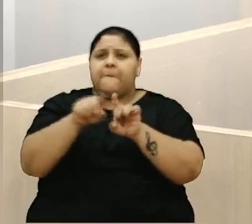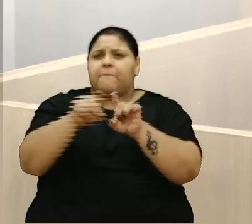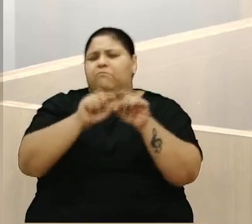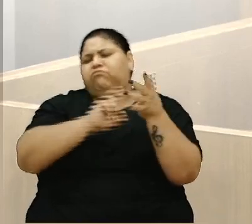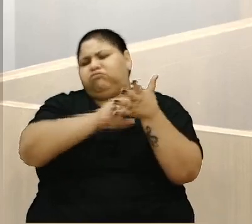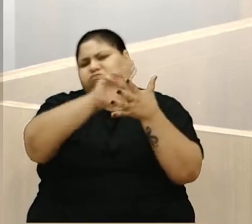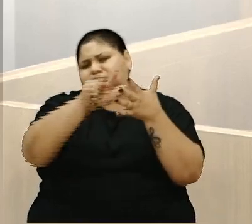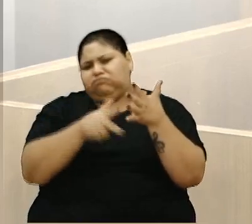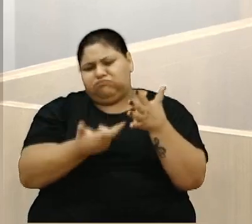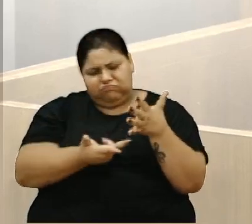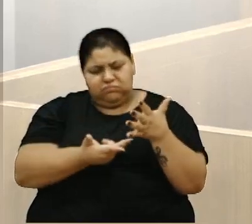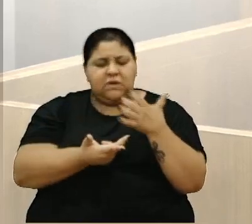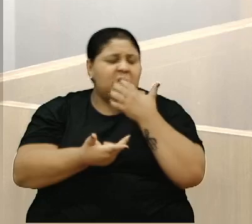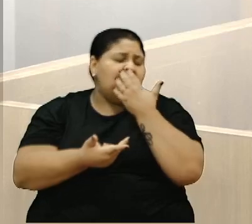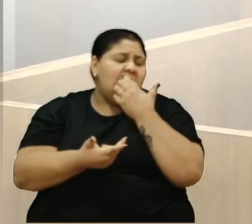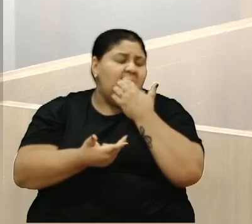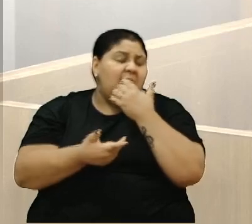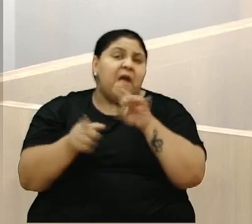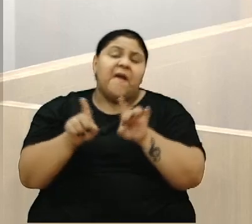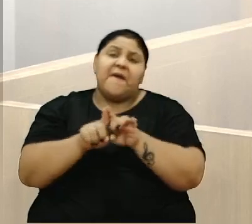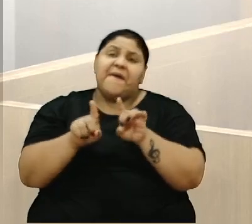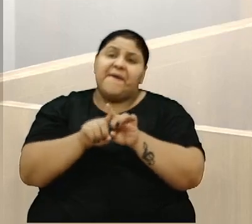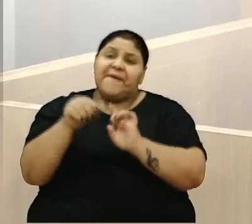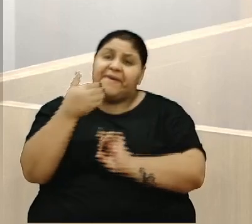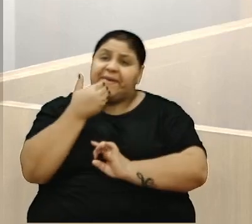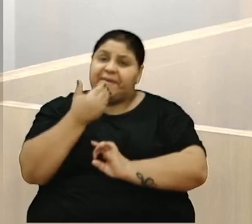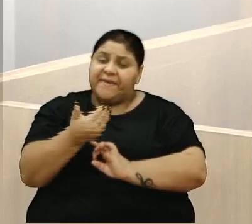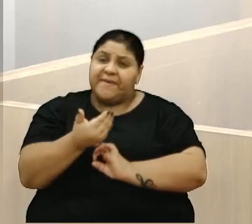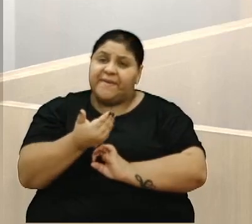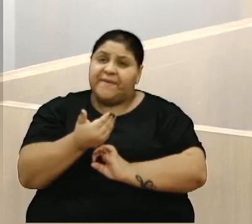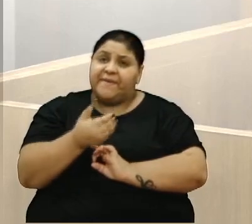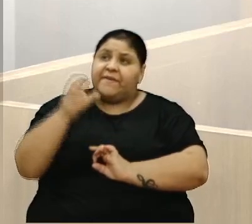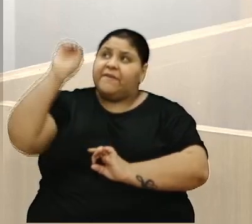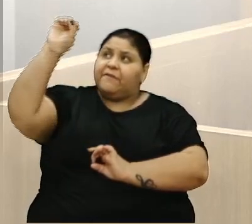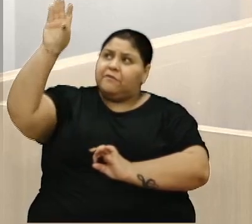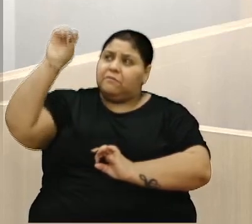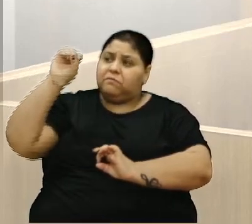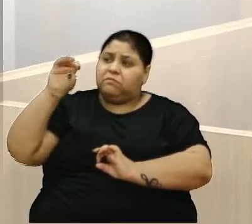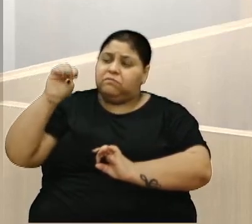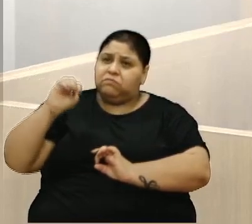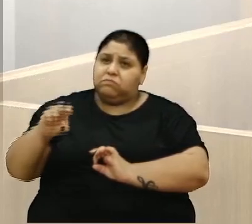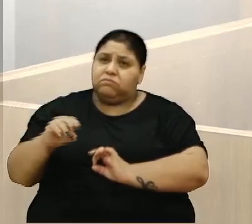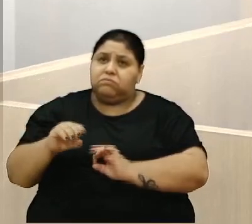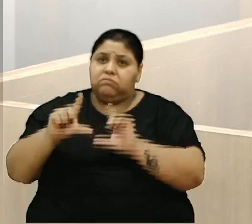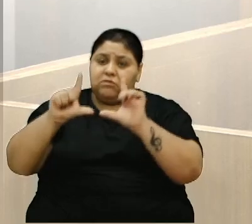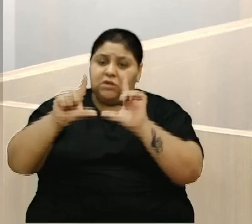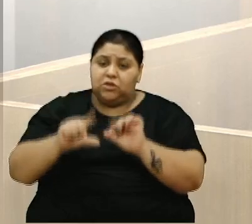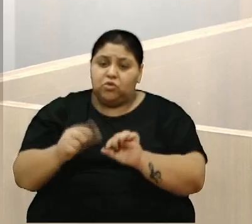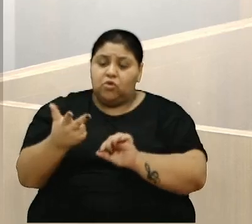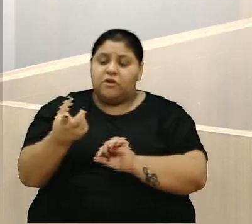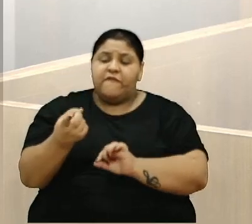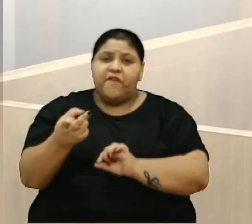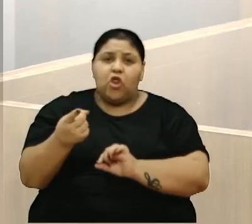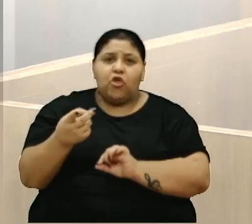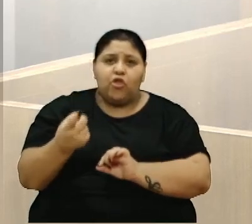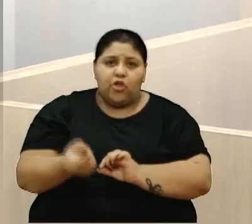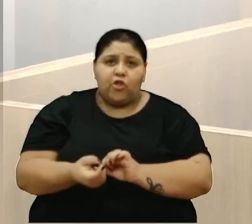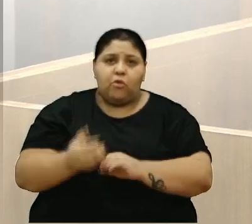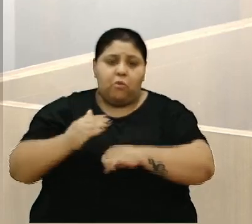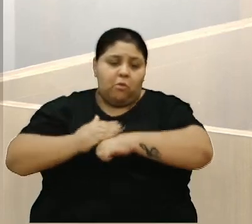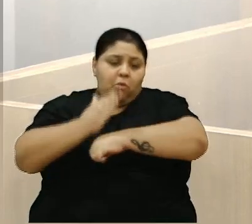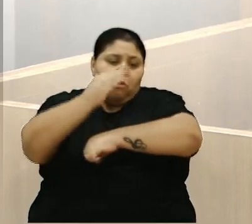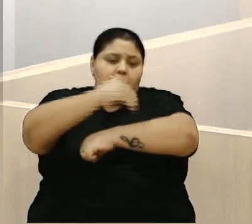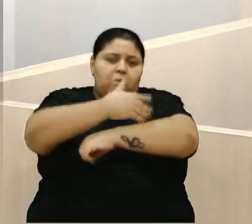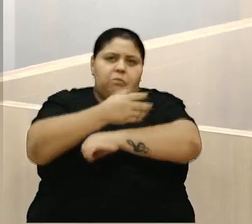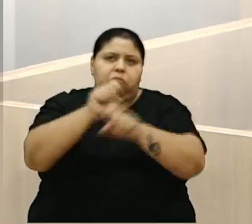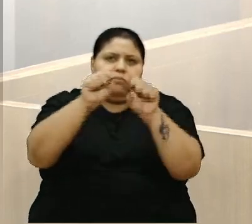entre outros diversos aqui. Inclusive, no pedido aqui tem semáforo, redutor de velocidade, quebra-mola, sistema de lápis,